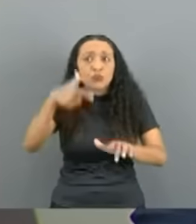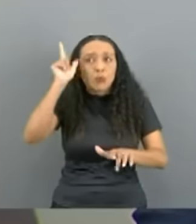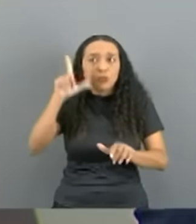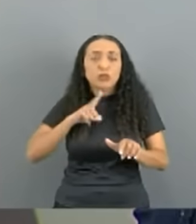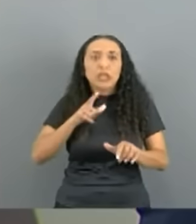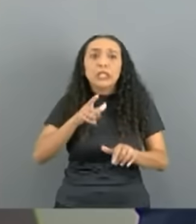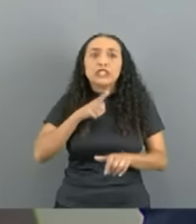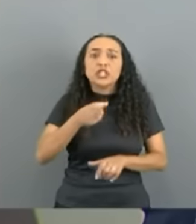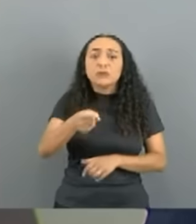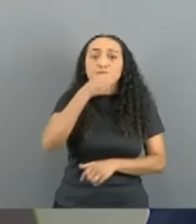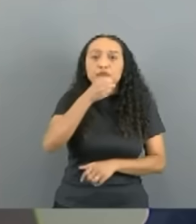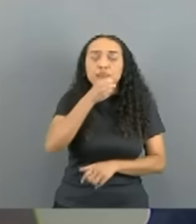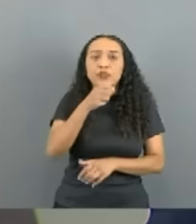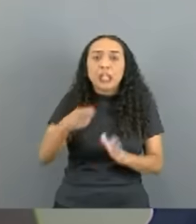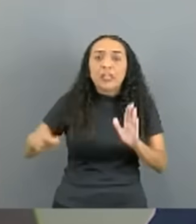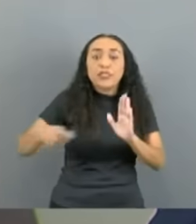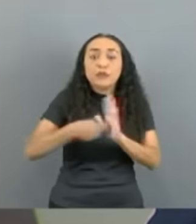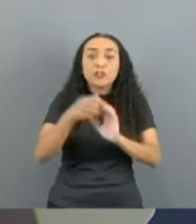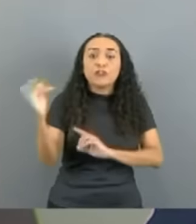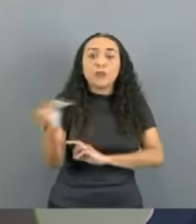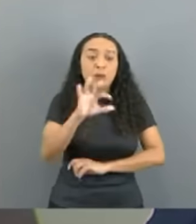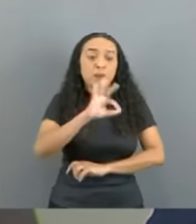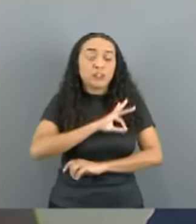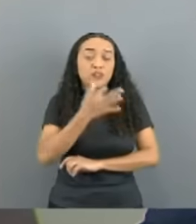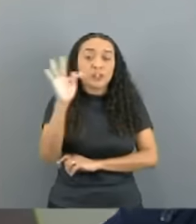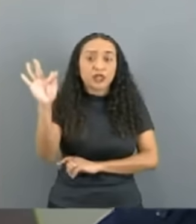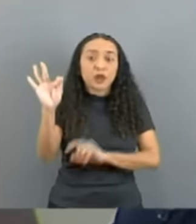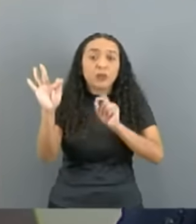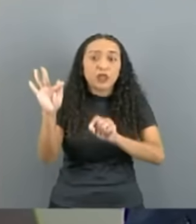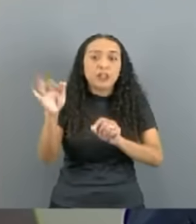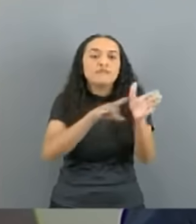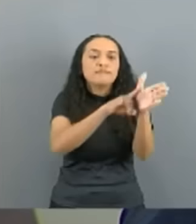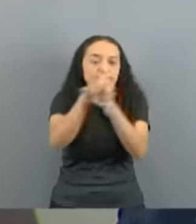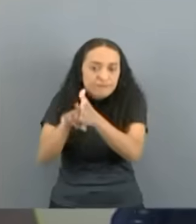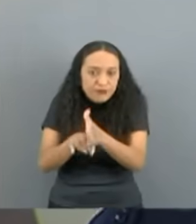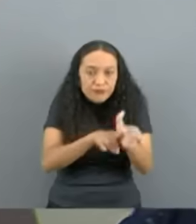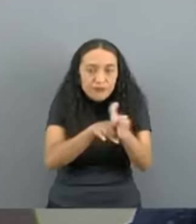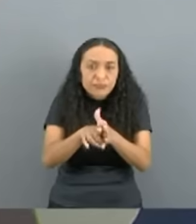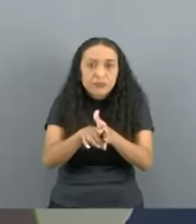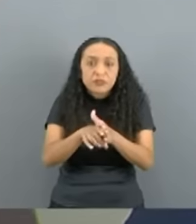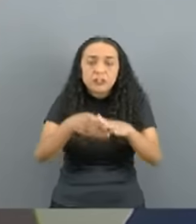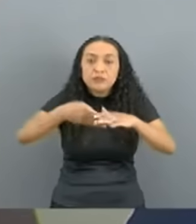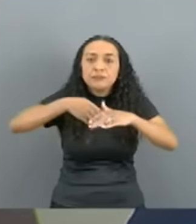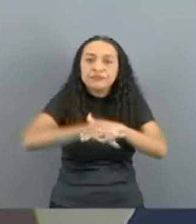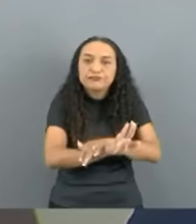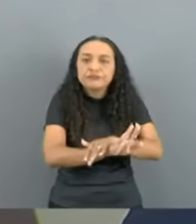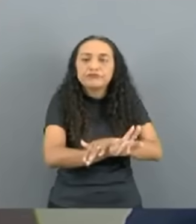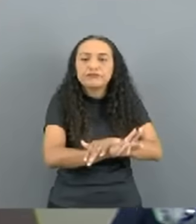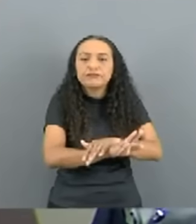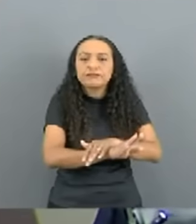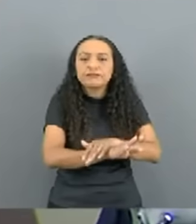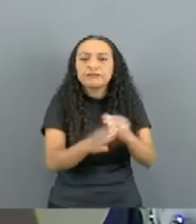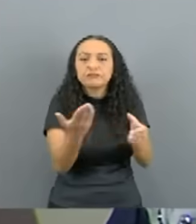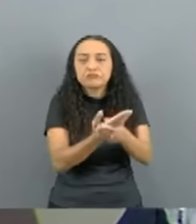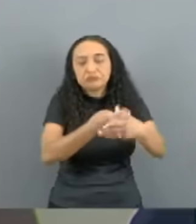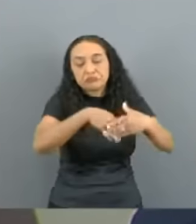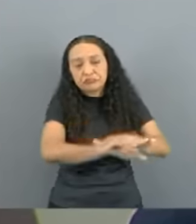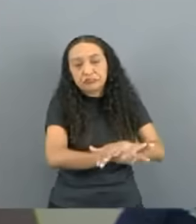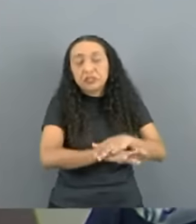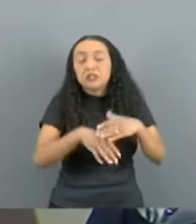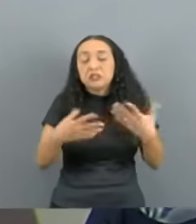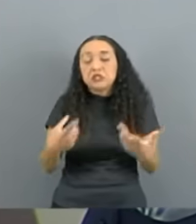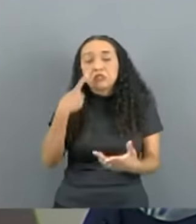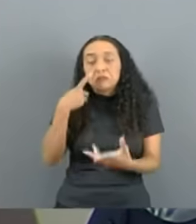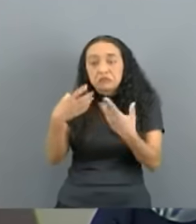uma denúncia formal à Polícia Federal. A Polícia Federal investigou e arquivou. Então, se for para considerar o